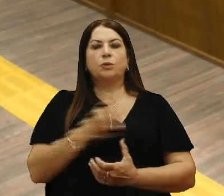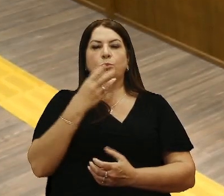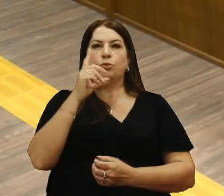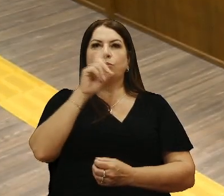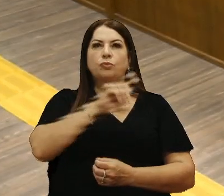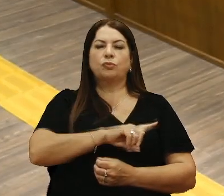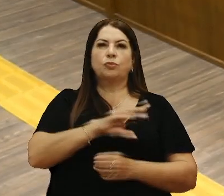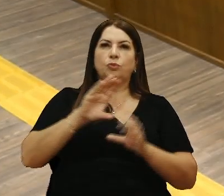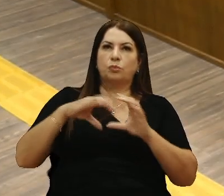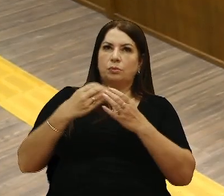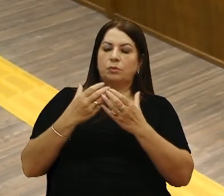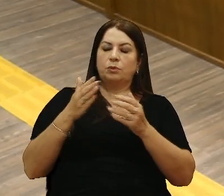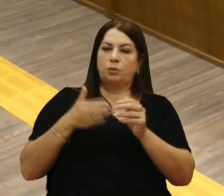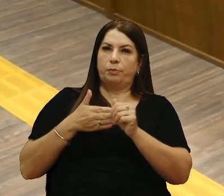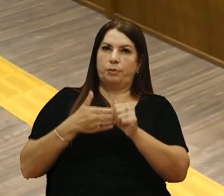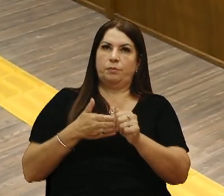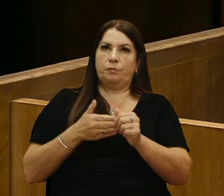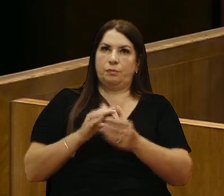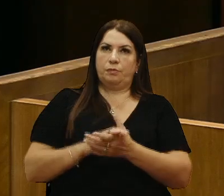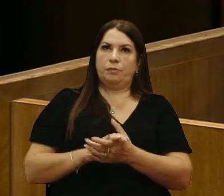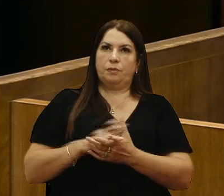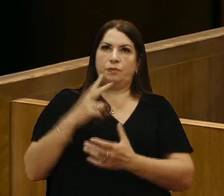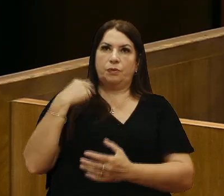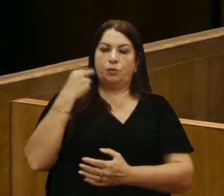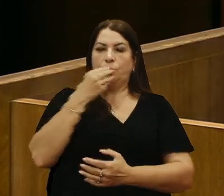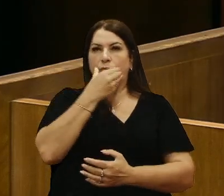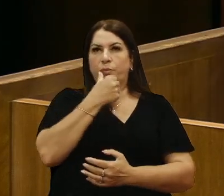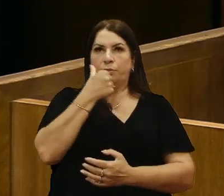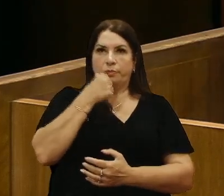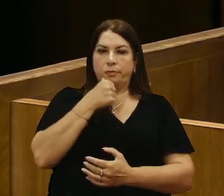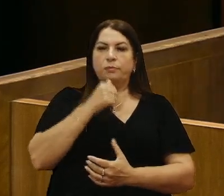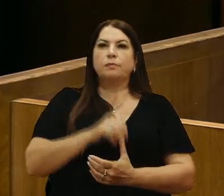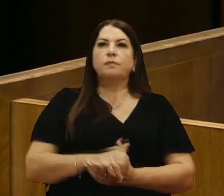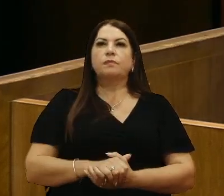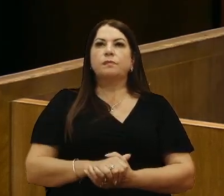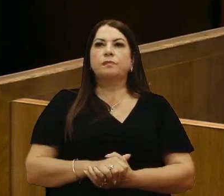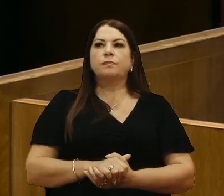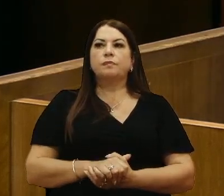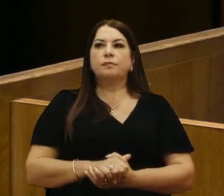à comunidade que nos acompanha, às vereadoras, vereadores.